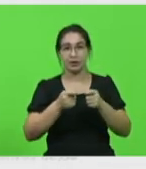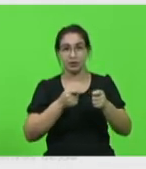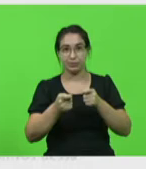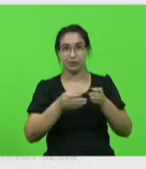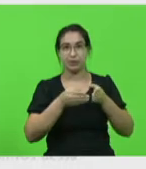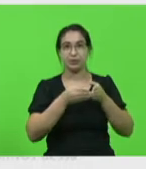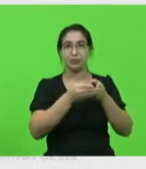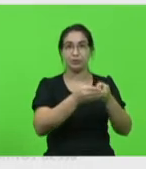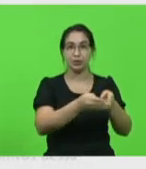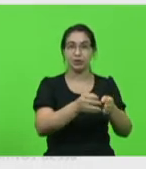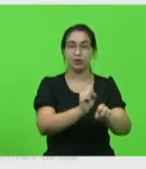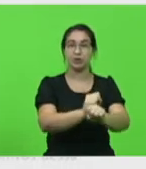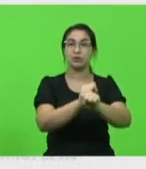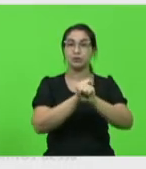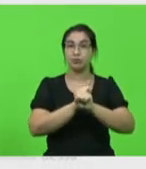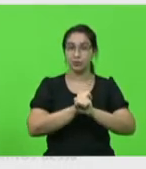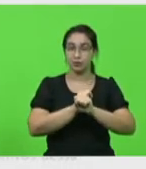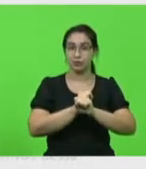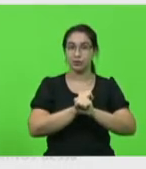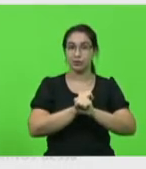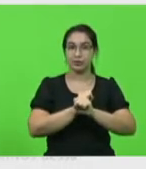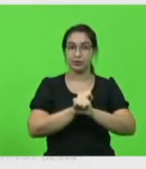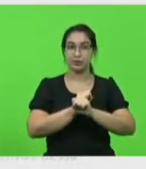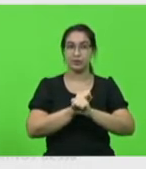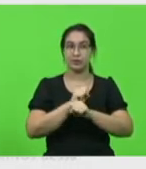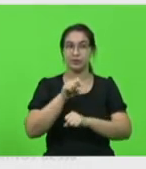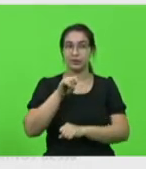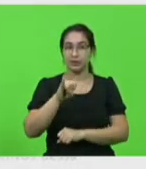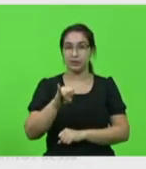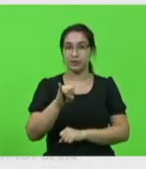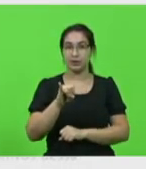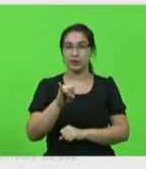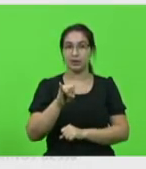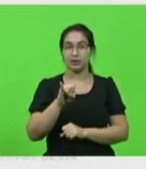será suspensa se acumular